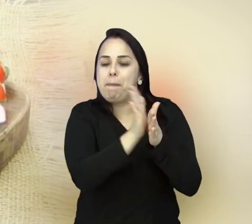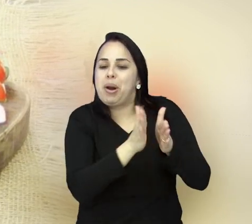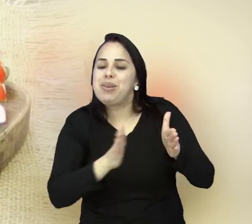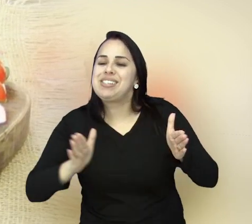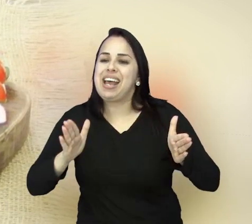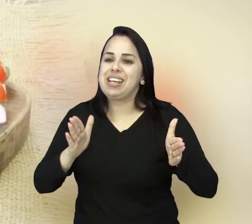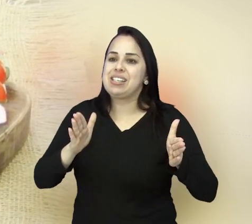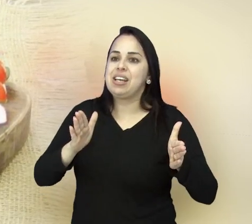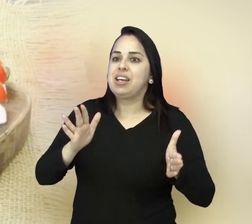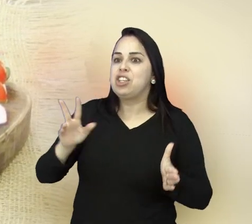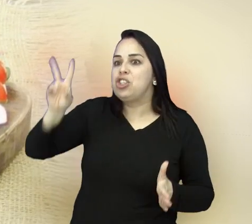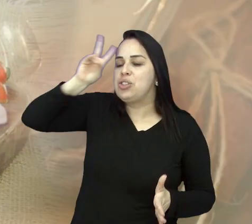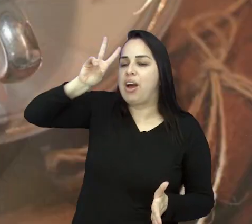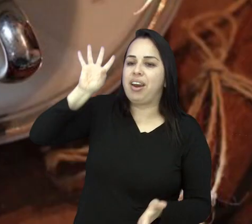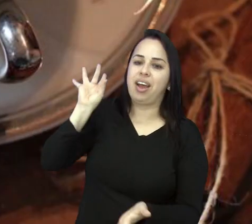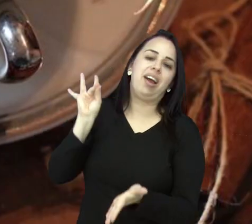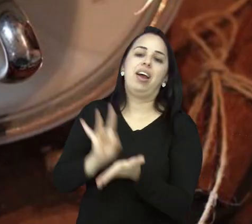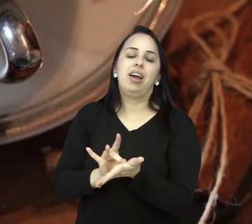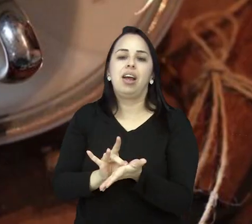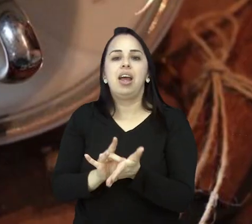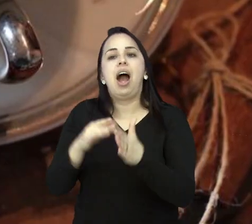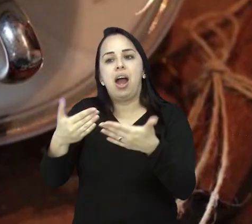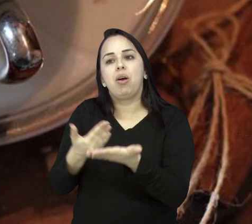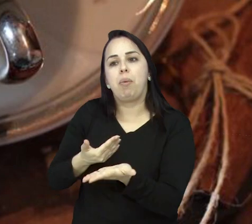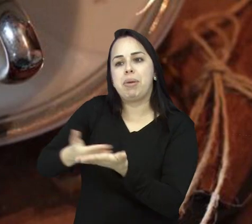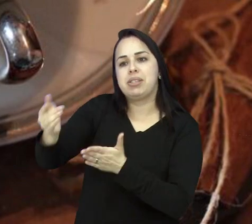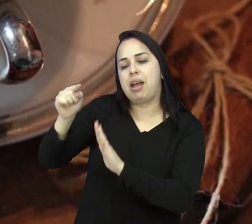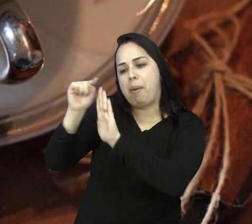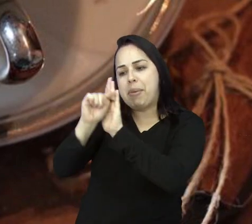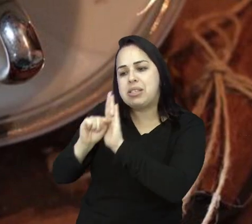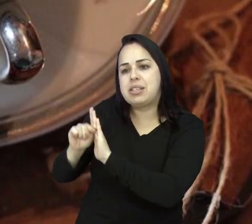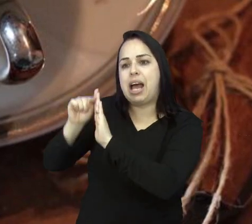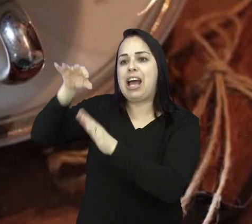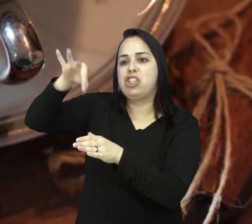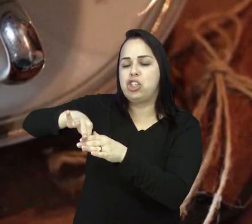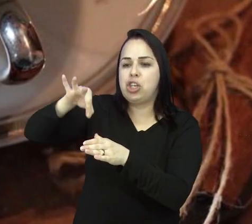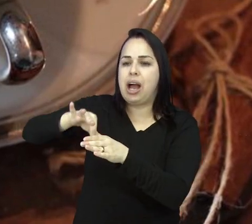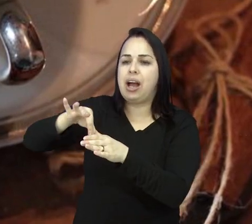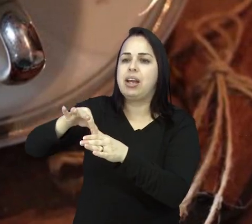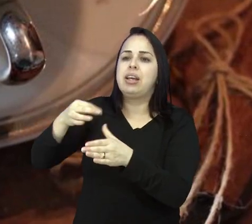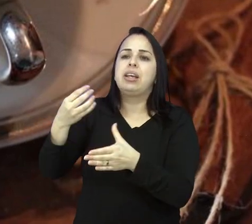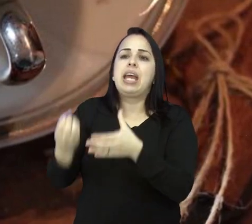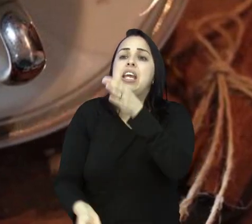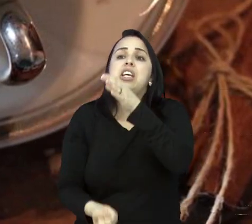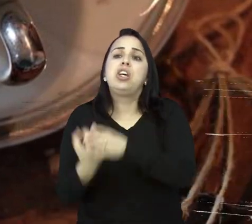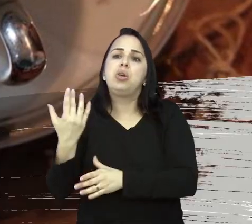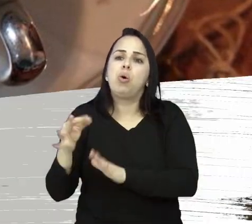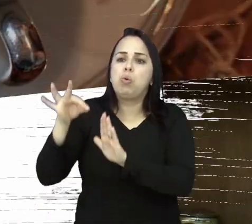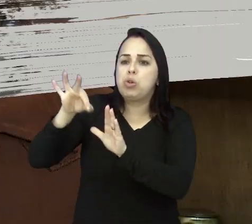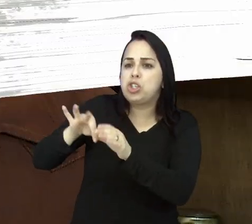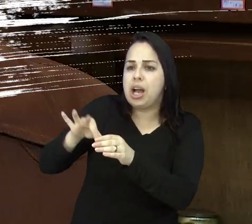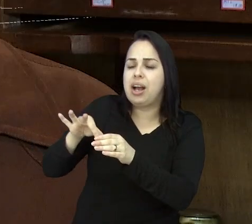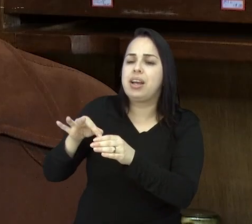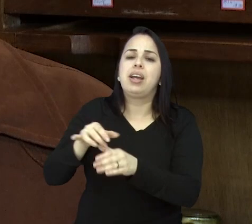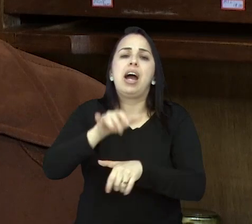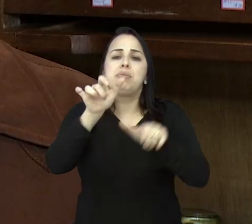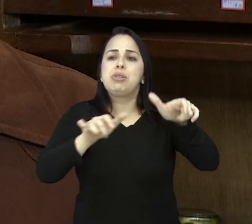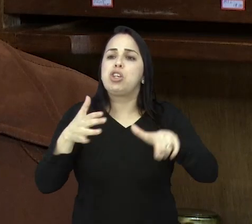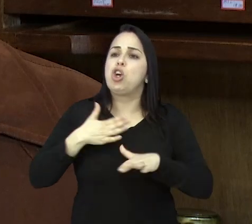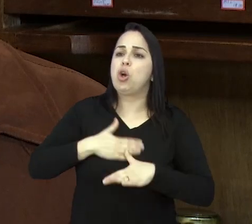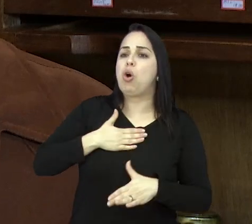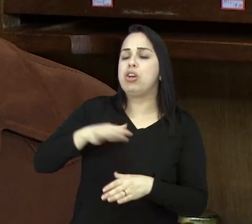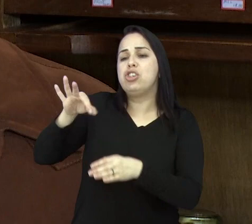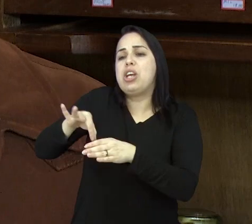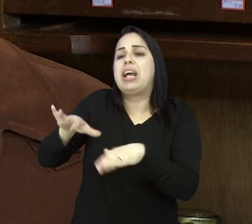e dessas histórias reais, eu quero ver. Aí eu comecei a pesquisar um pouquinho de onde vem o chá, o que é o chá, quem consome o chá. Foi essa curiosidade de